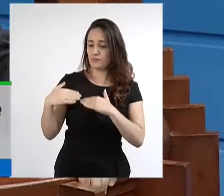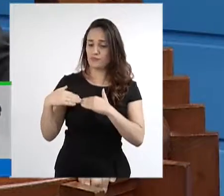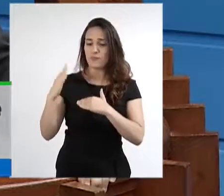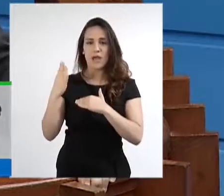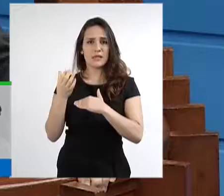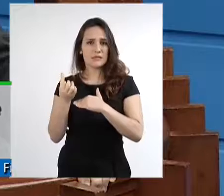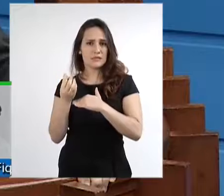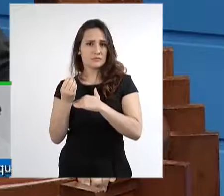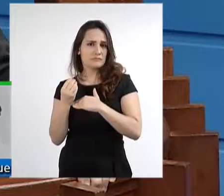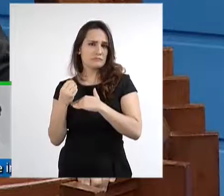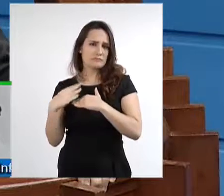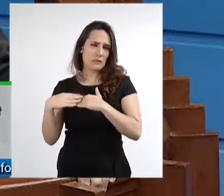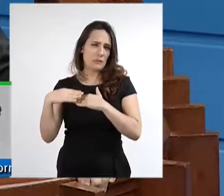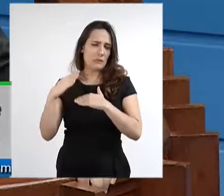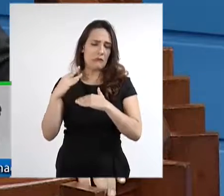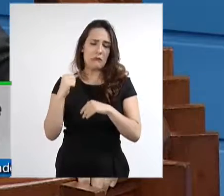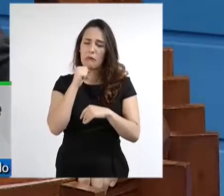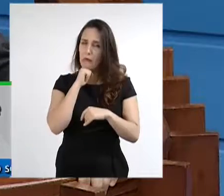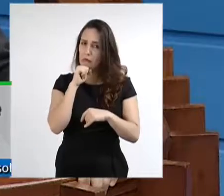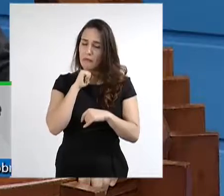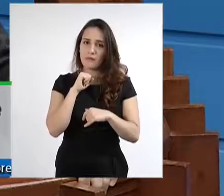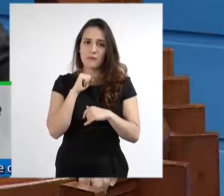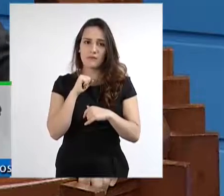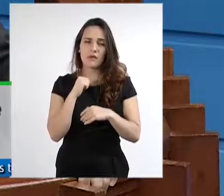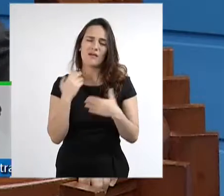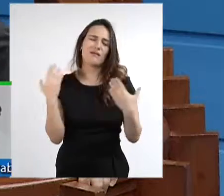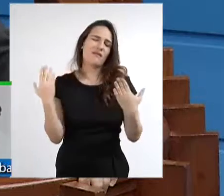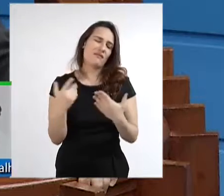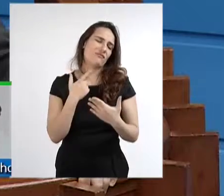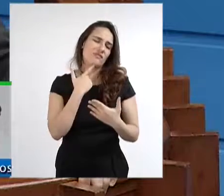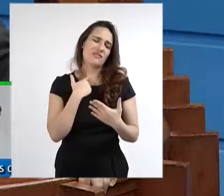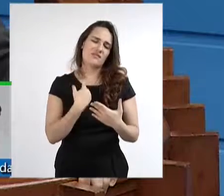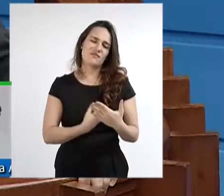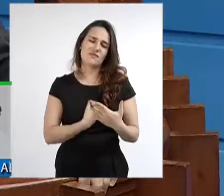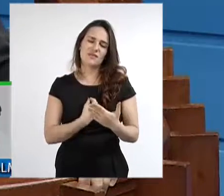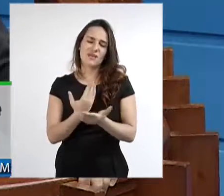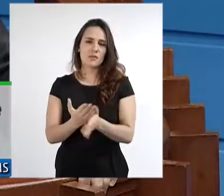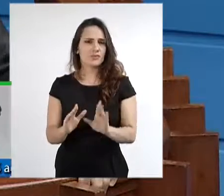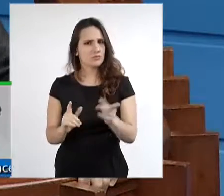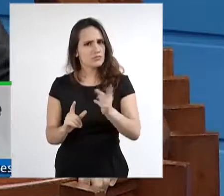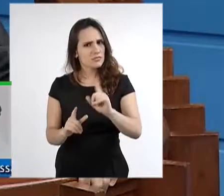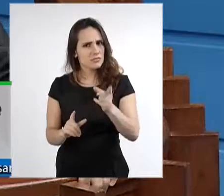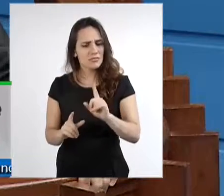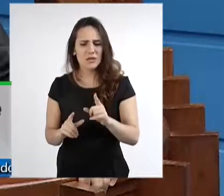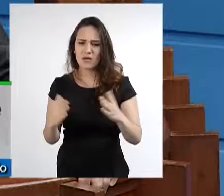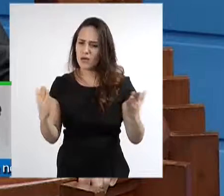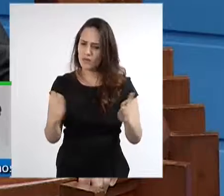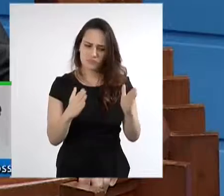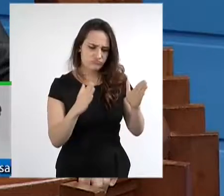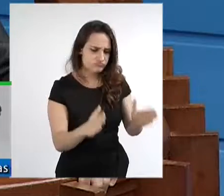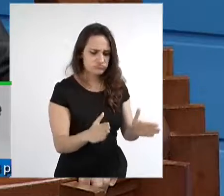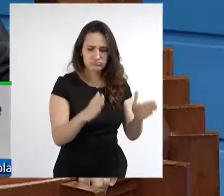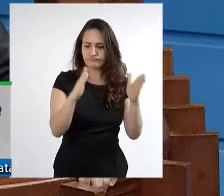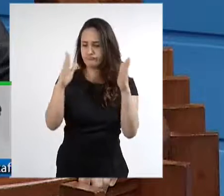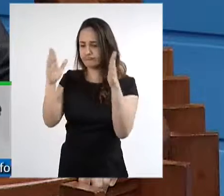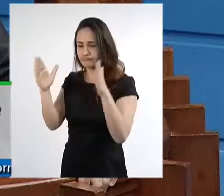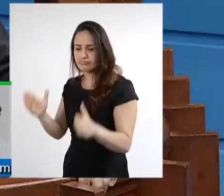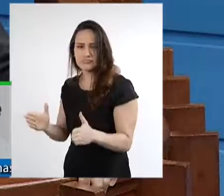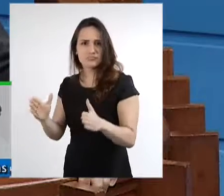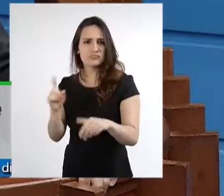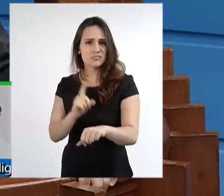avançada que perdeu o sentido da vida. Não, é outra etapa da vida. Uma